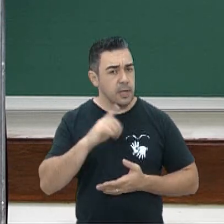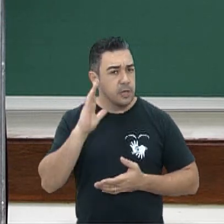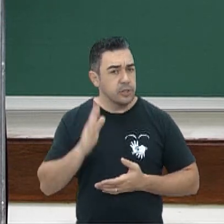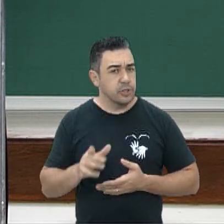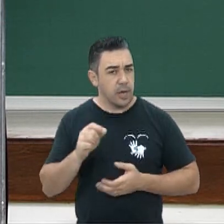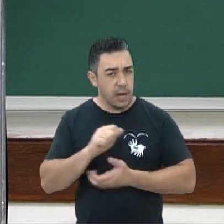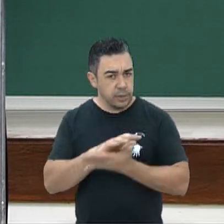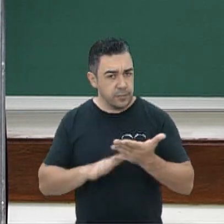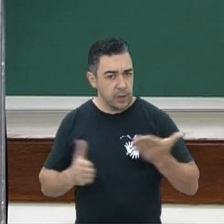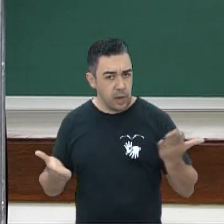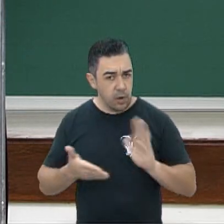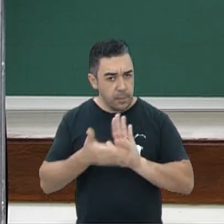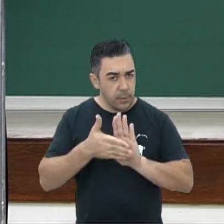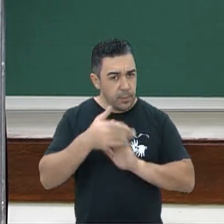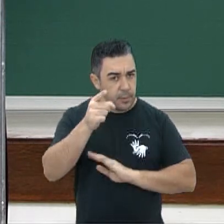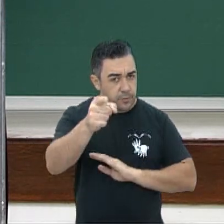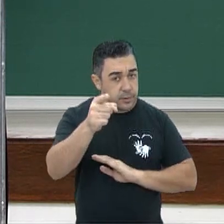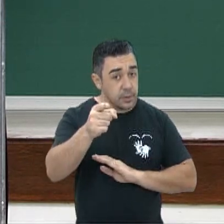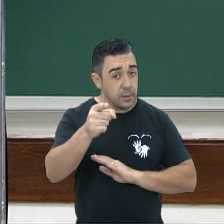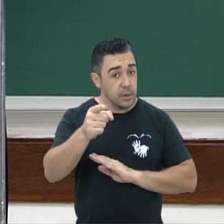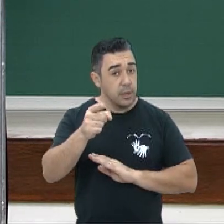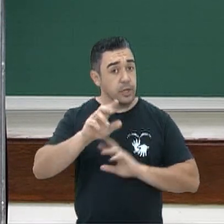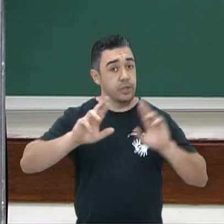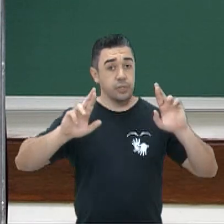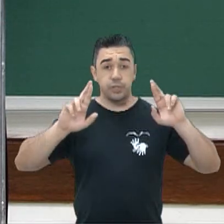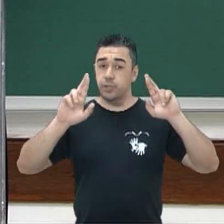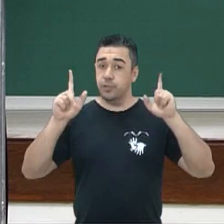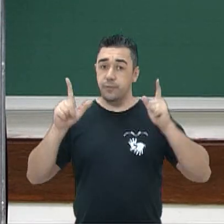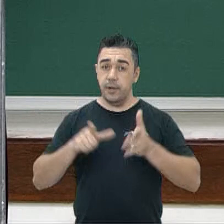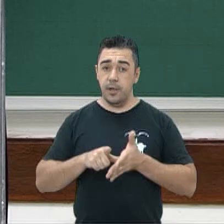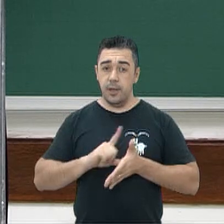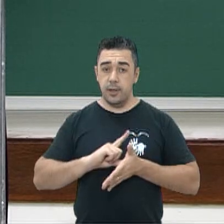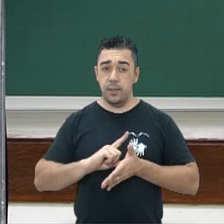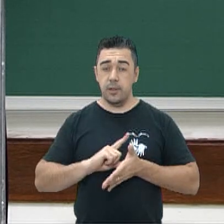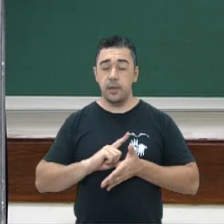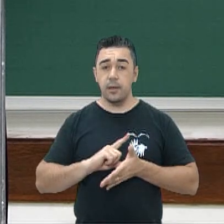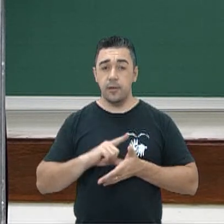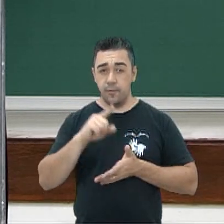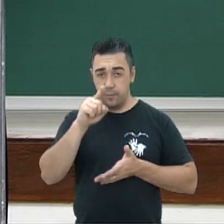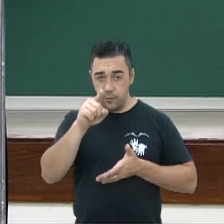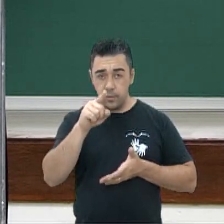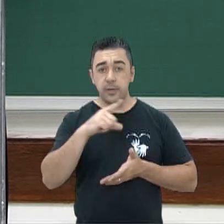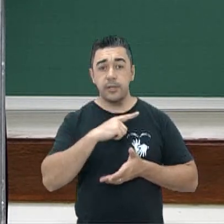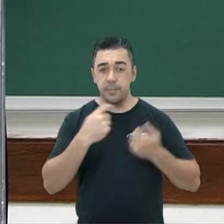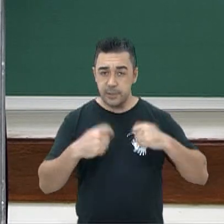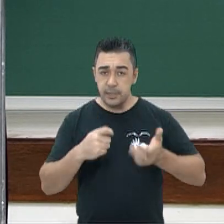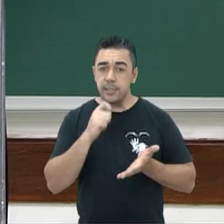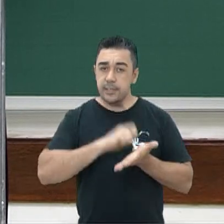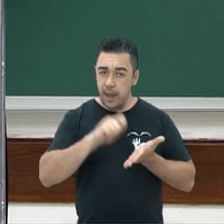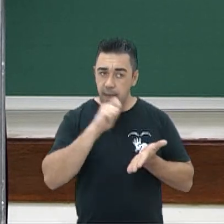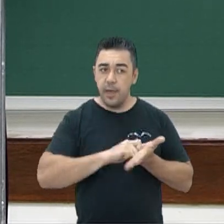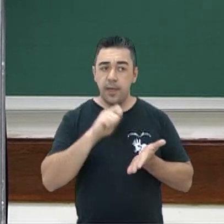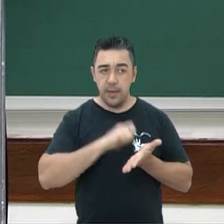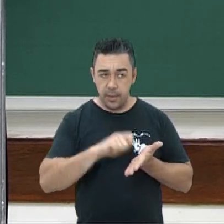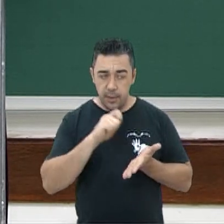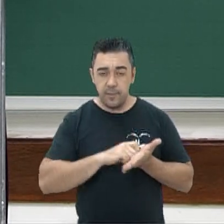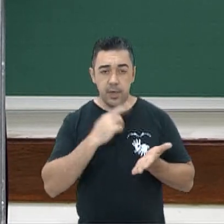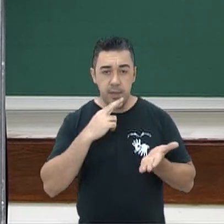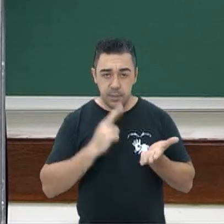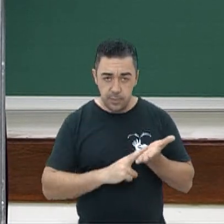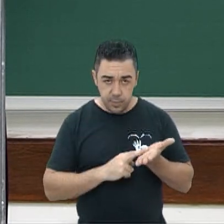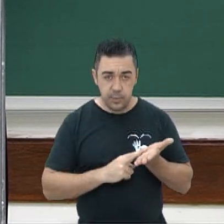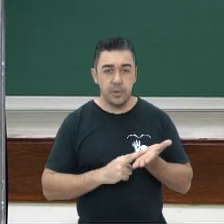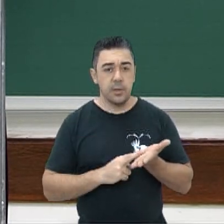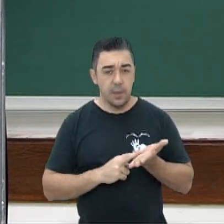essa atividade aqui que eu vou propor para vocês, ela é um pouquinho diferente das anteriores. Tá? Vocês vão ter que escrever, né, para responder,